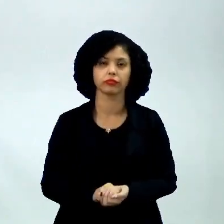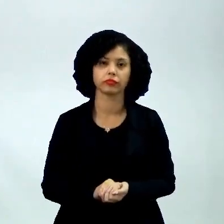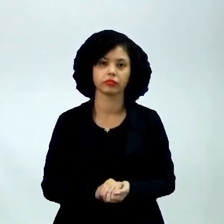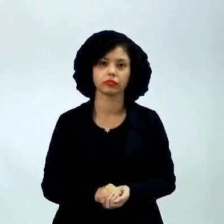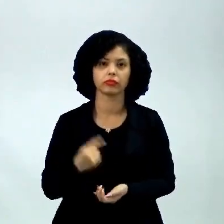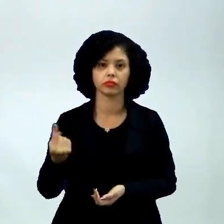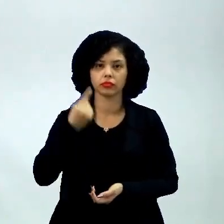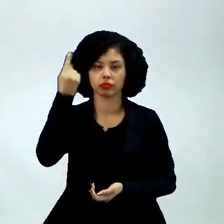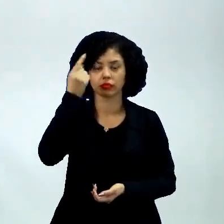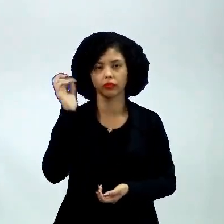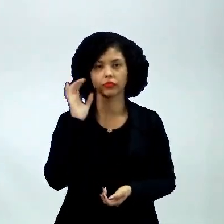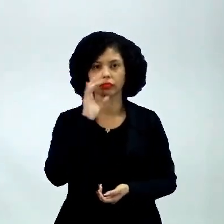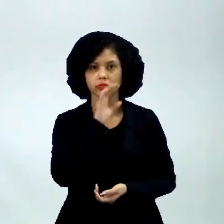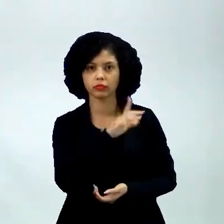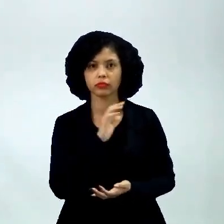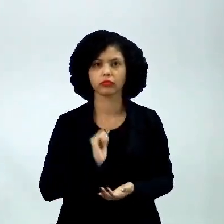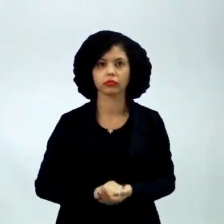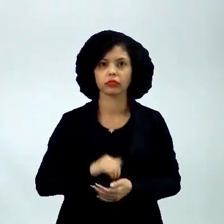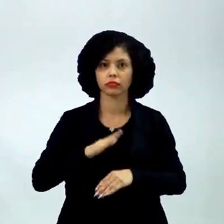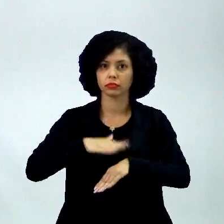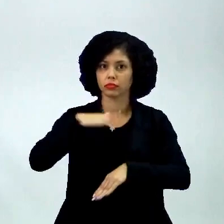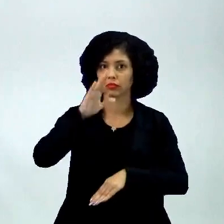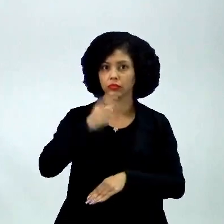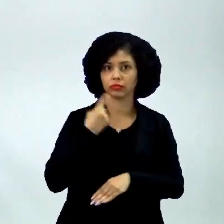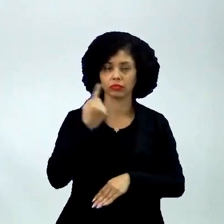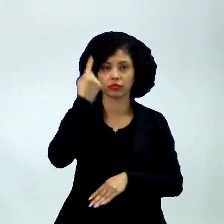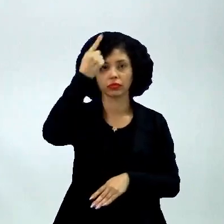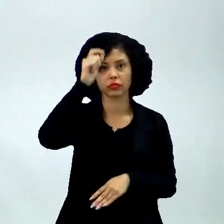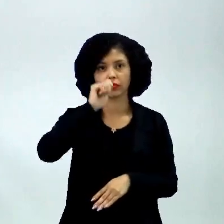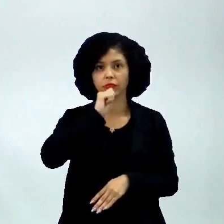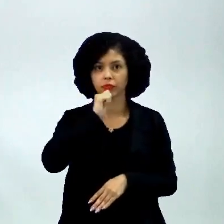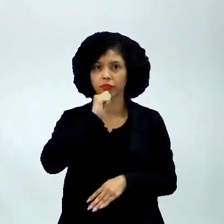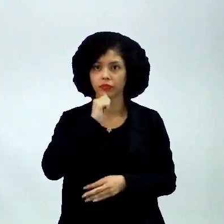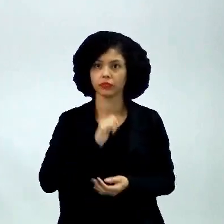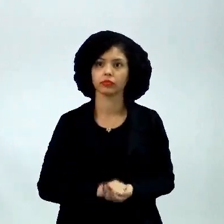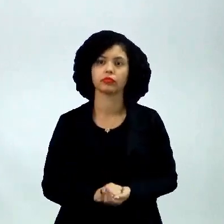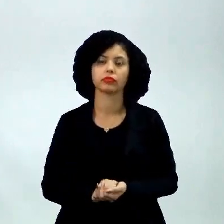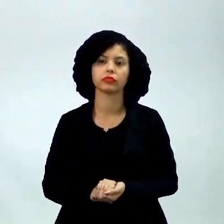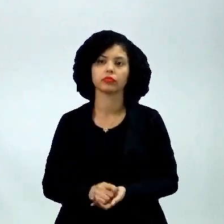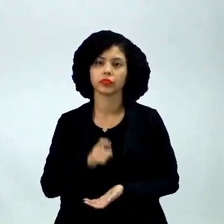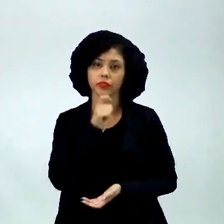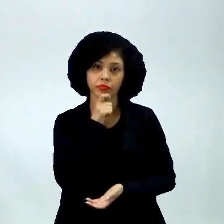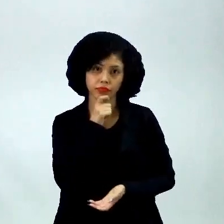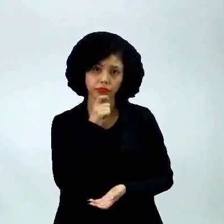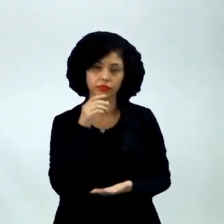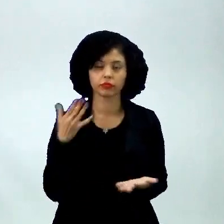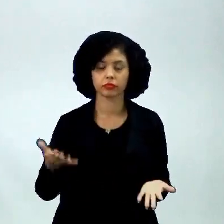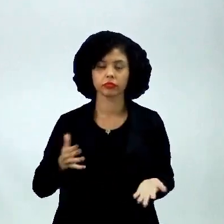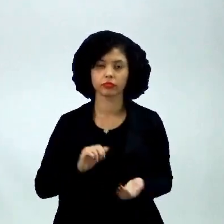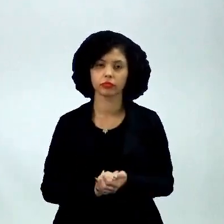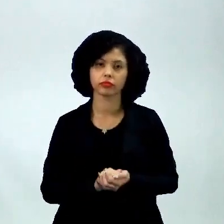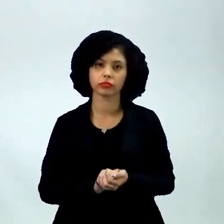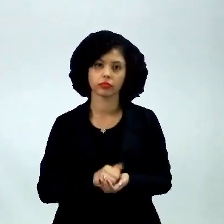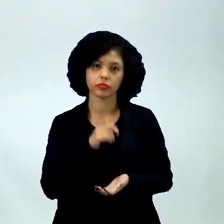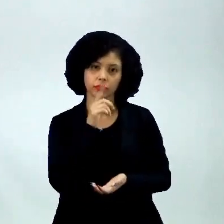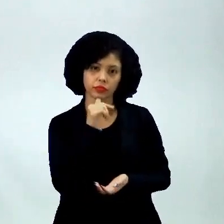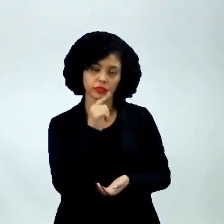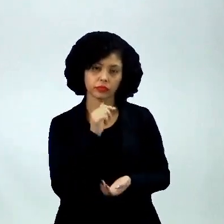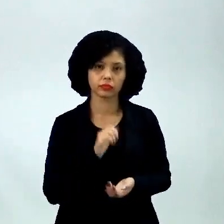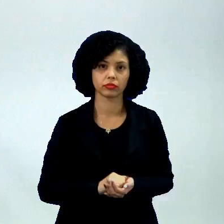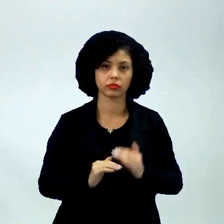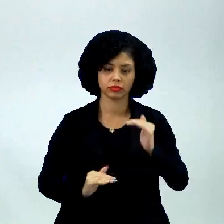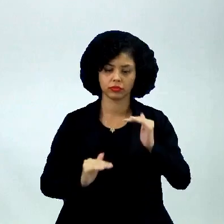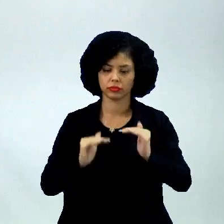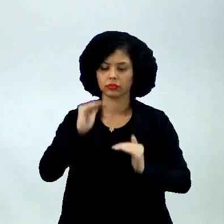Temperatura mais alta é mais quente. Então, quanto mais alto aí for a altura, né, mais frio vai ser. E aí, essa água que vai